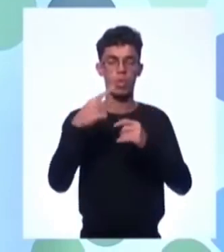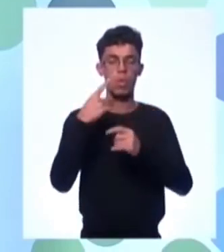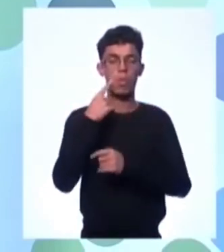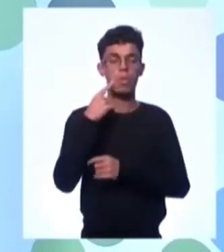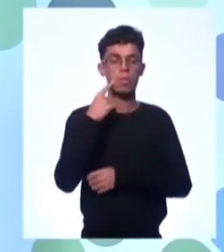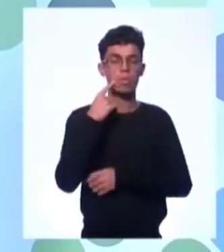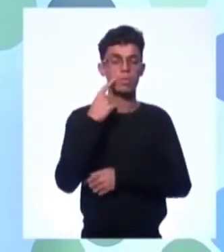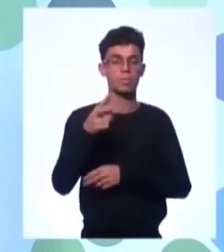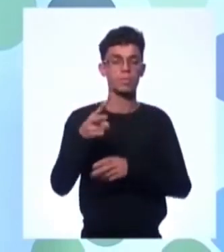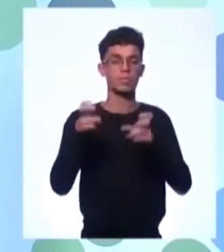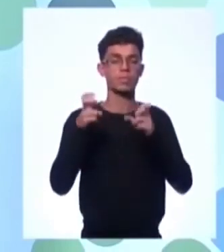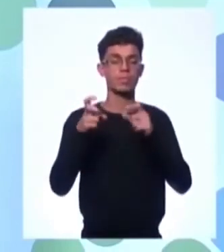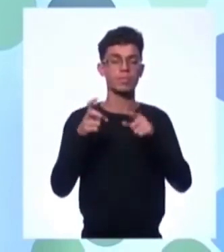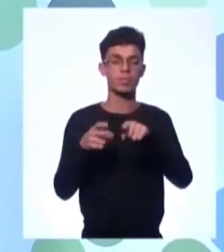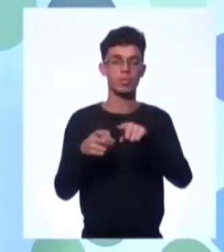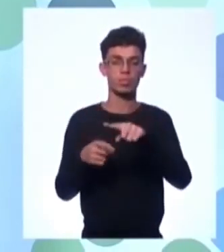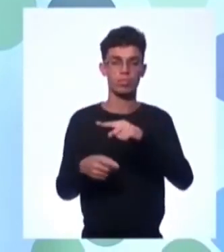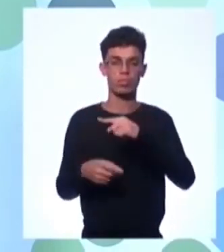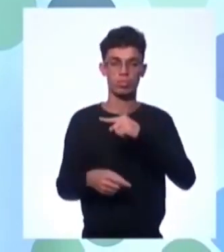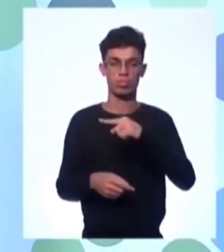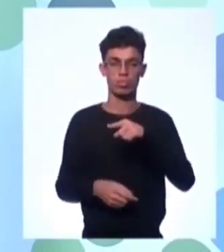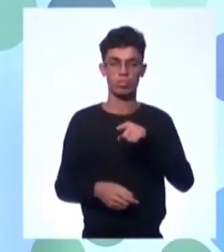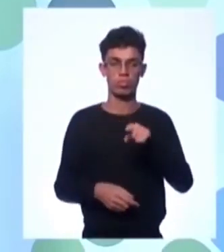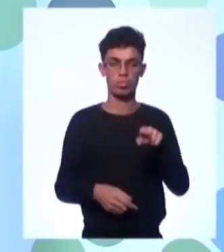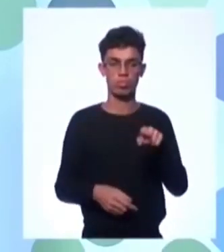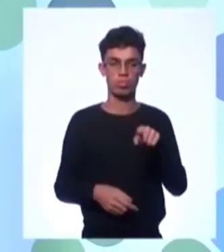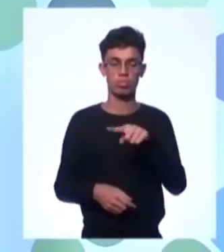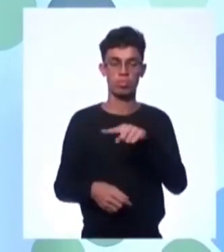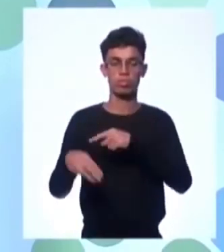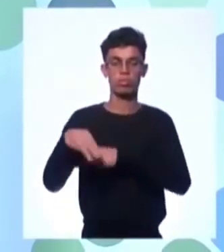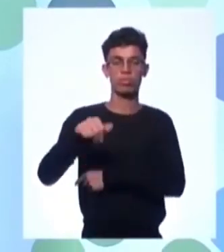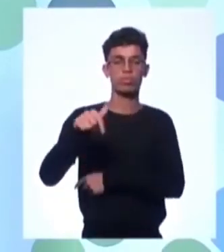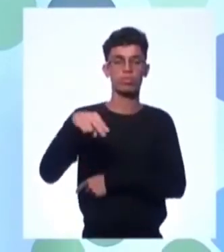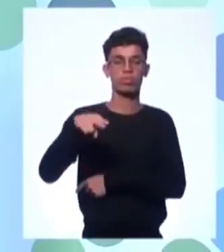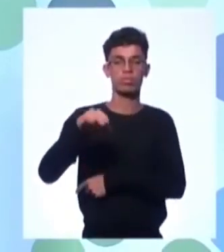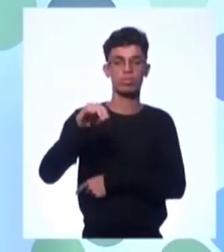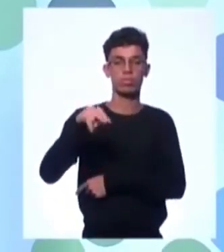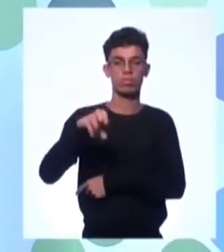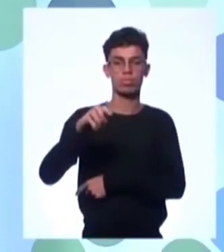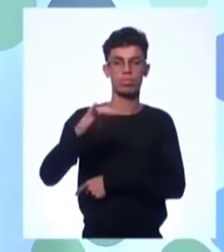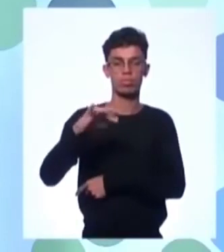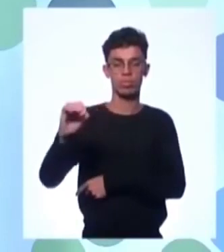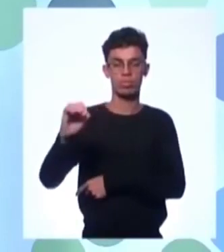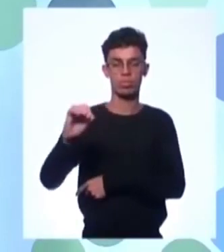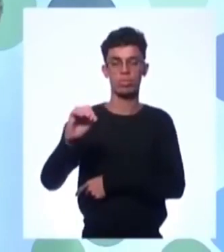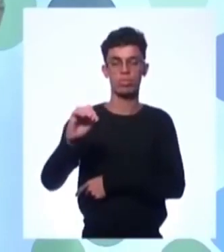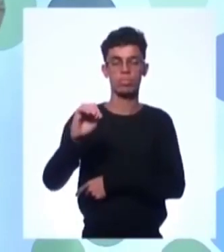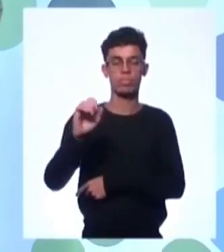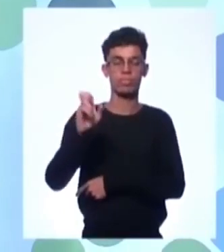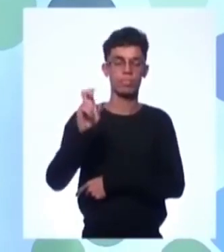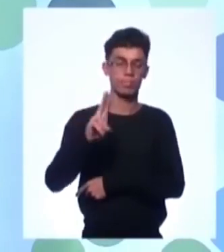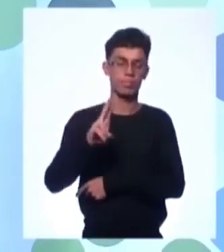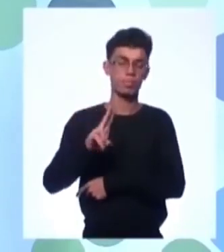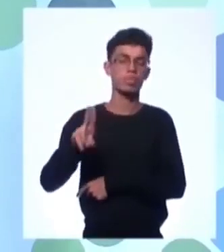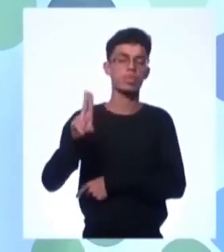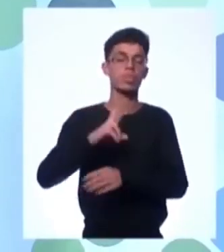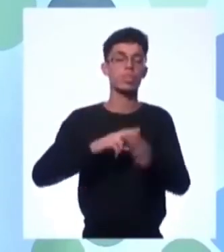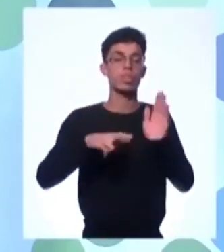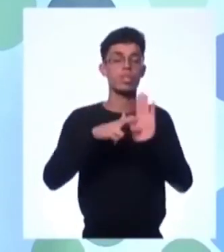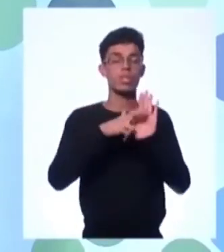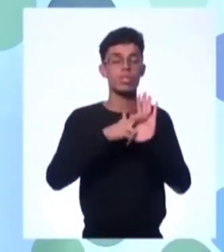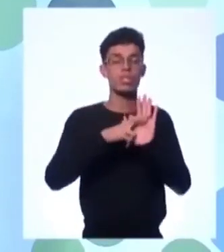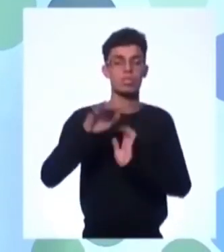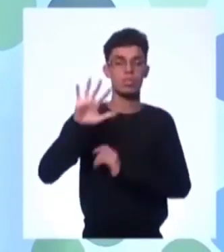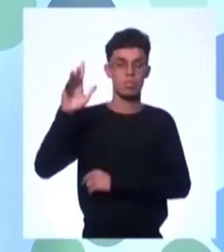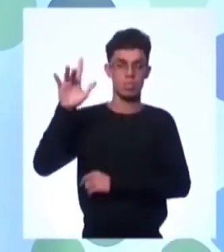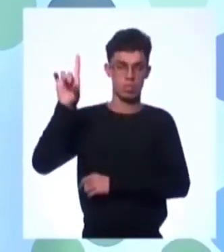observado que influenciou no sentido do campo magnético criado ao redor do fio. Então, para usarmos essa regra da mão direita, é bem simples, né?